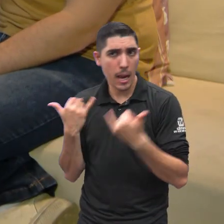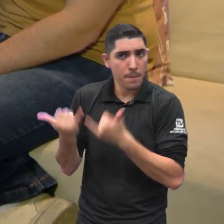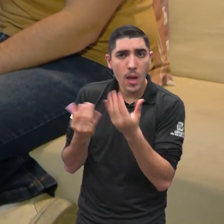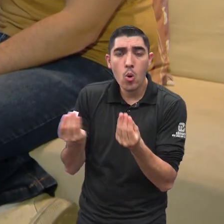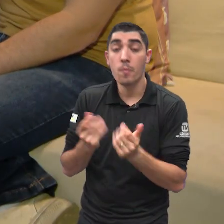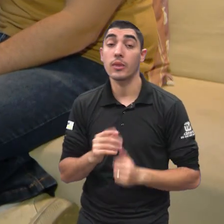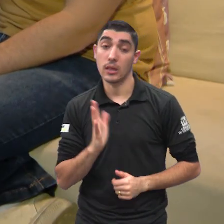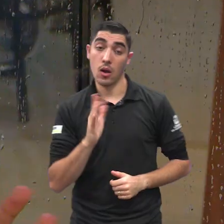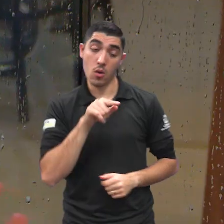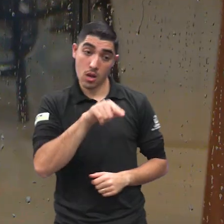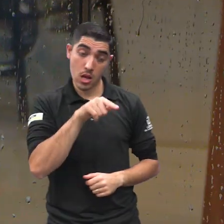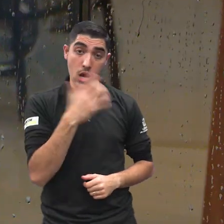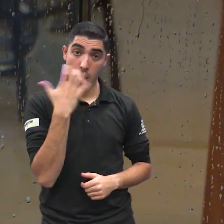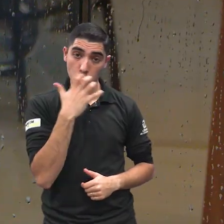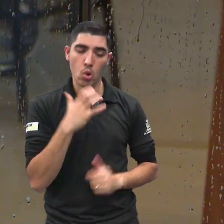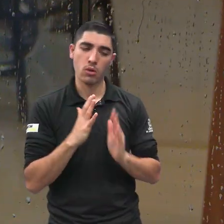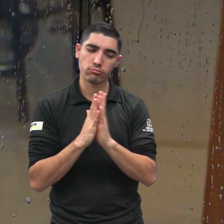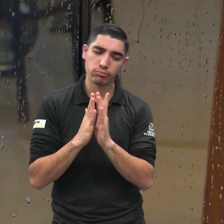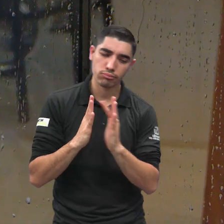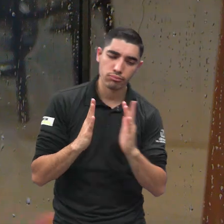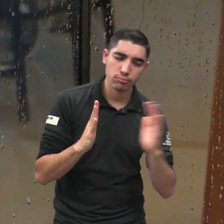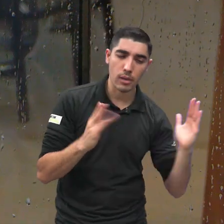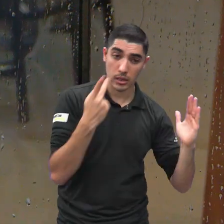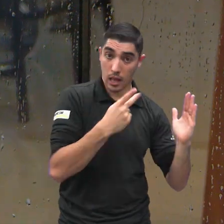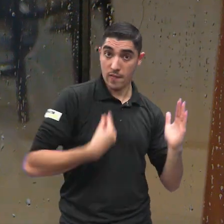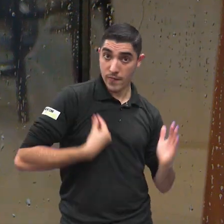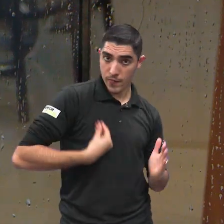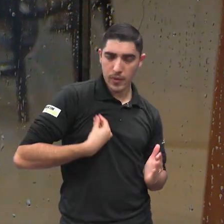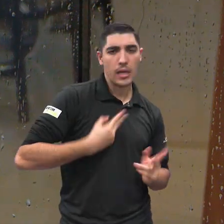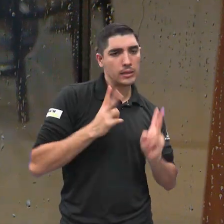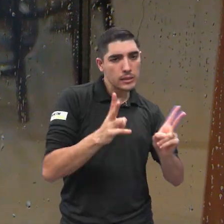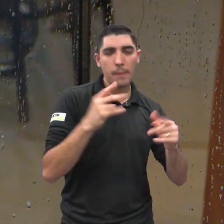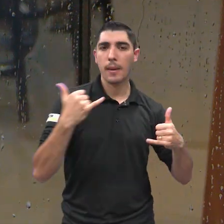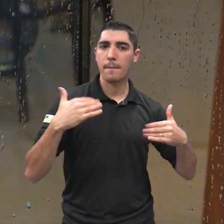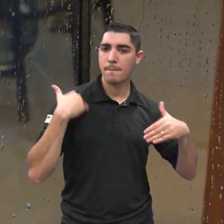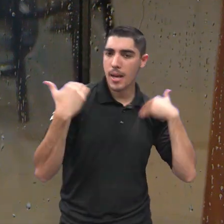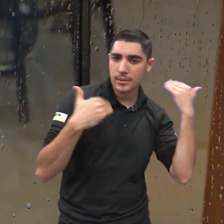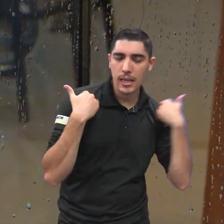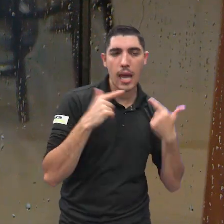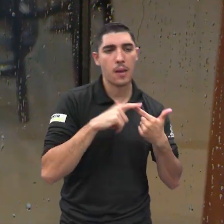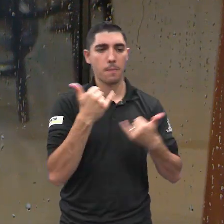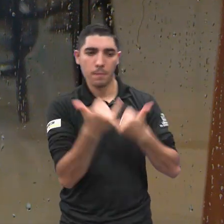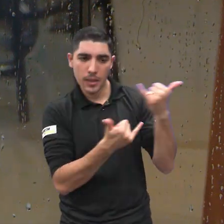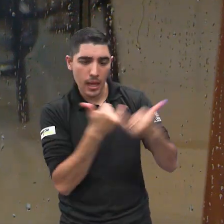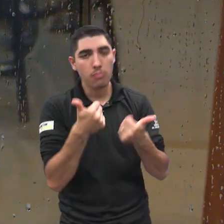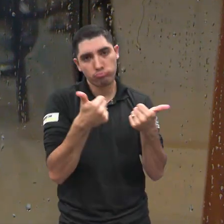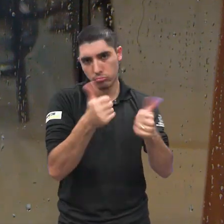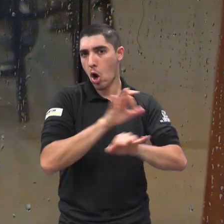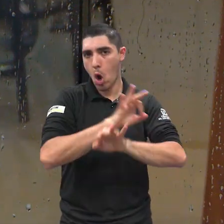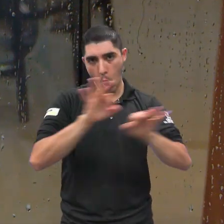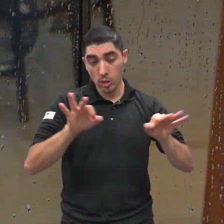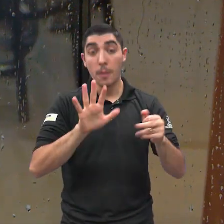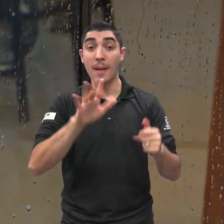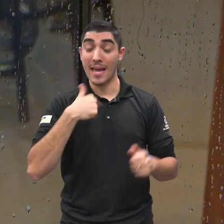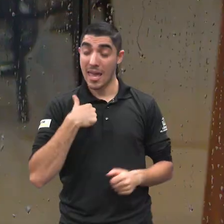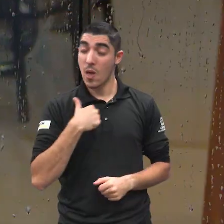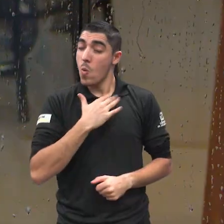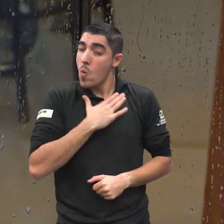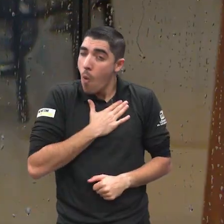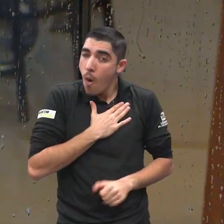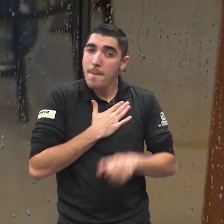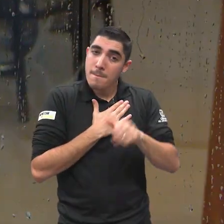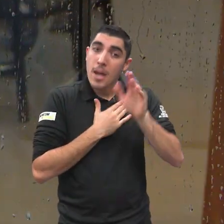ao longo da vida do cachorro, de modo geral, as brincadeiras, os passeios, eles são espetaculares, mas eu particularmente